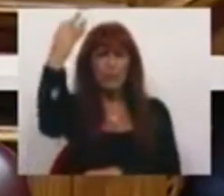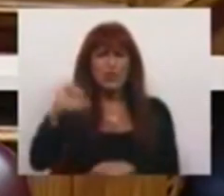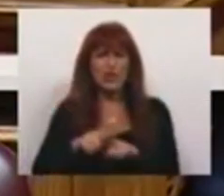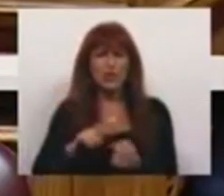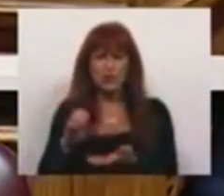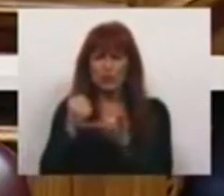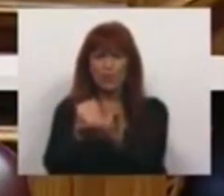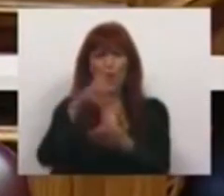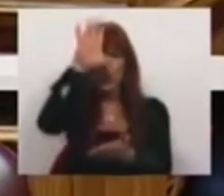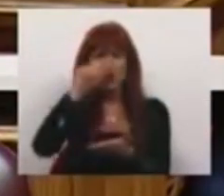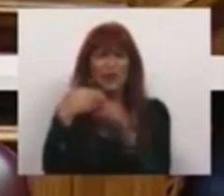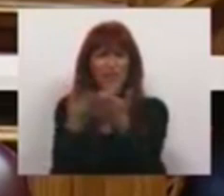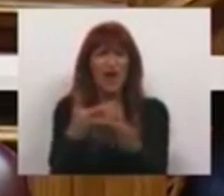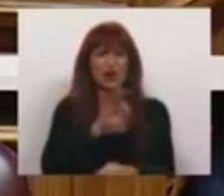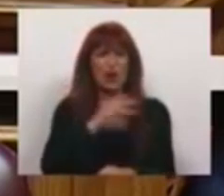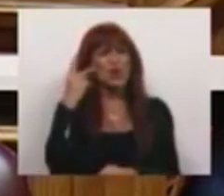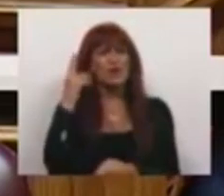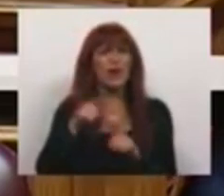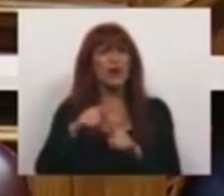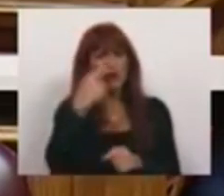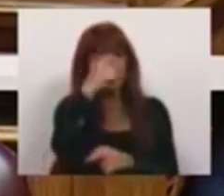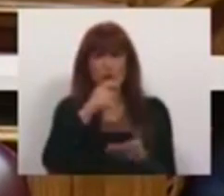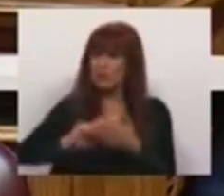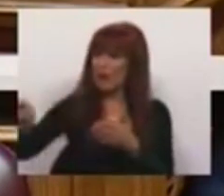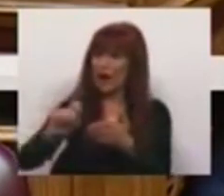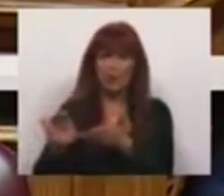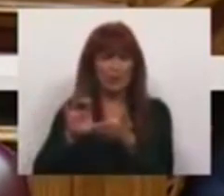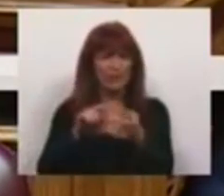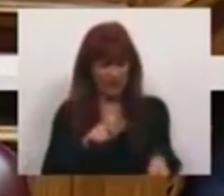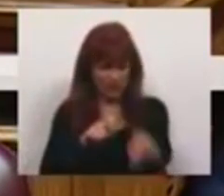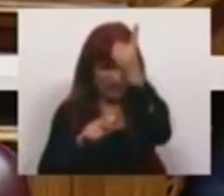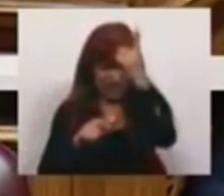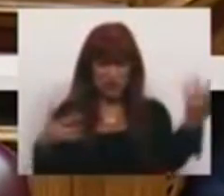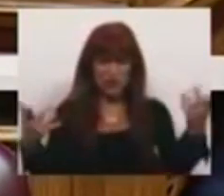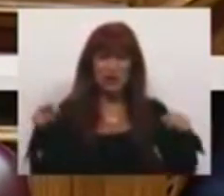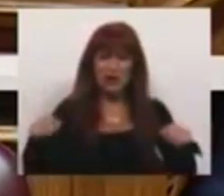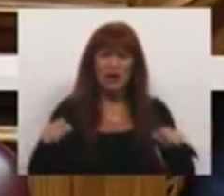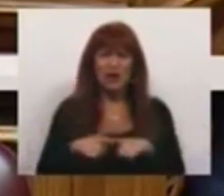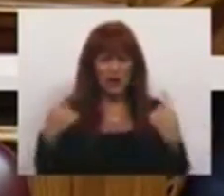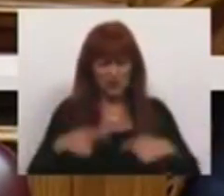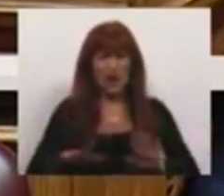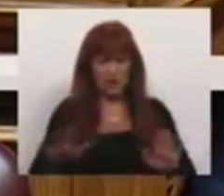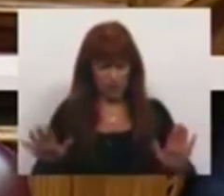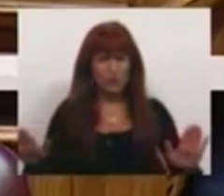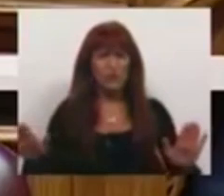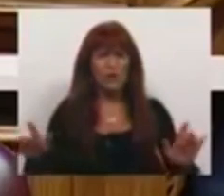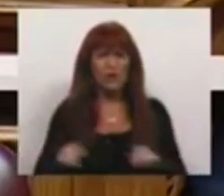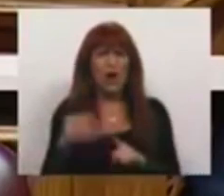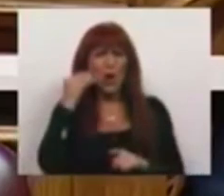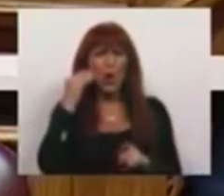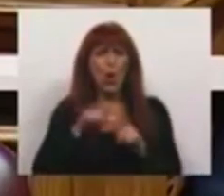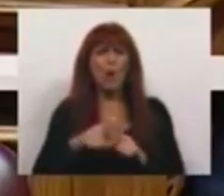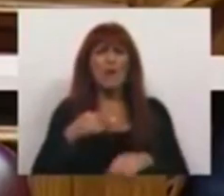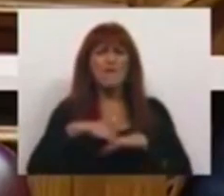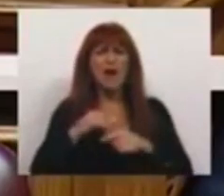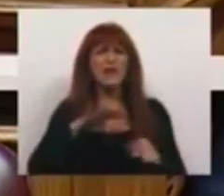da subvenção pública. Os senhores vivem à custa dos contribuintes e portanto, tenham termos na forma como se